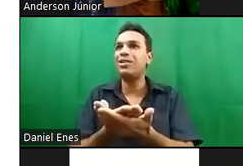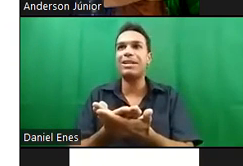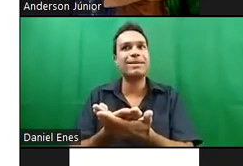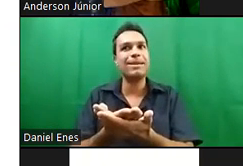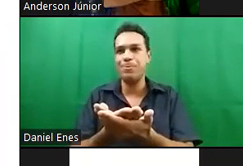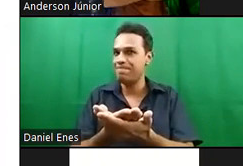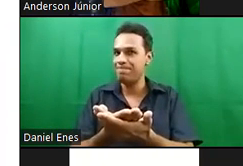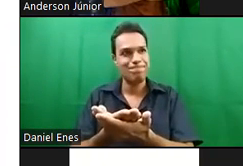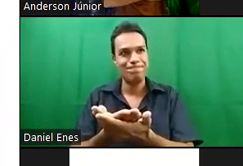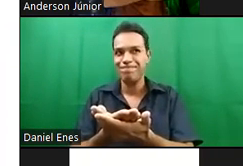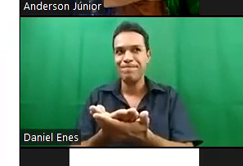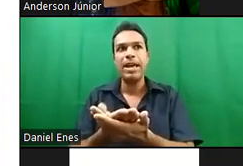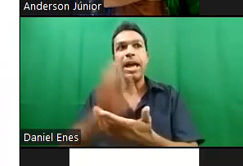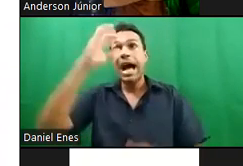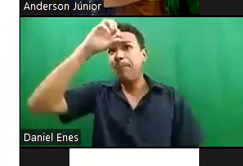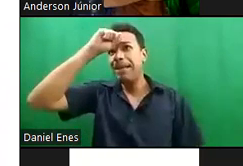tem direção.